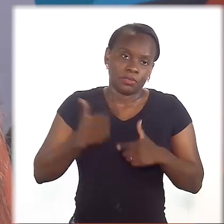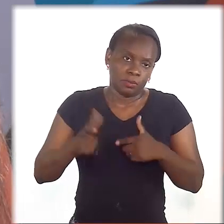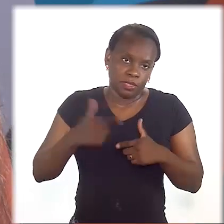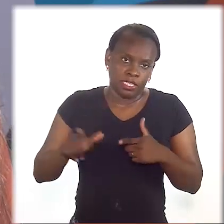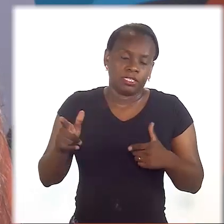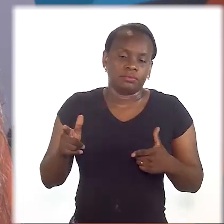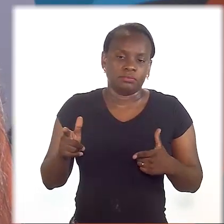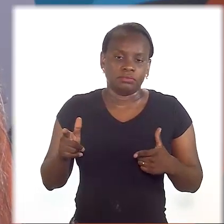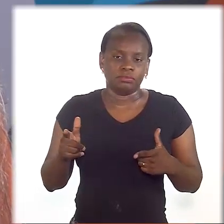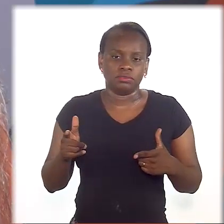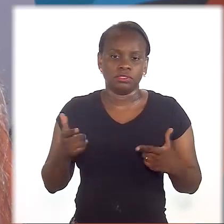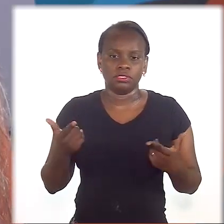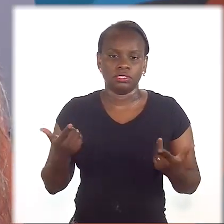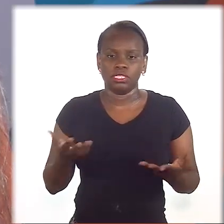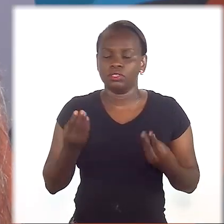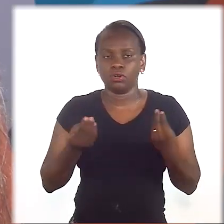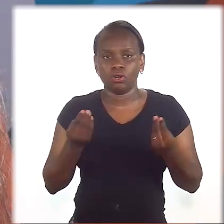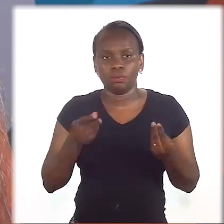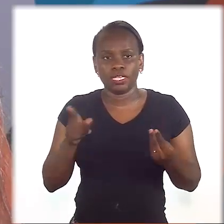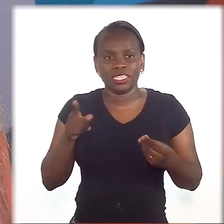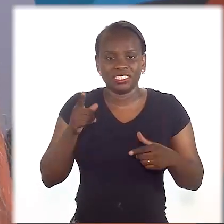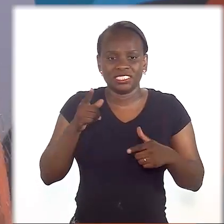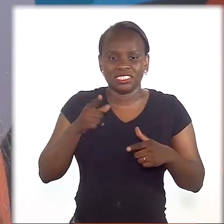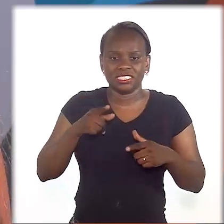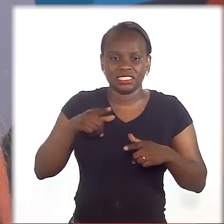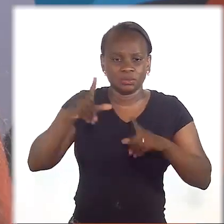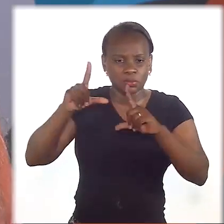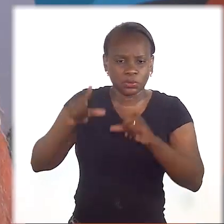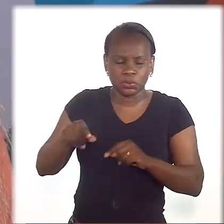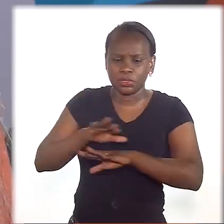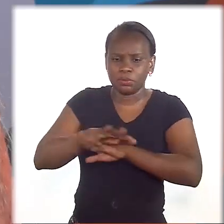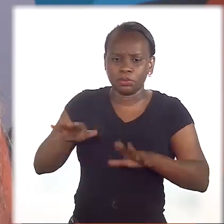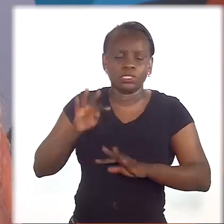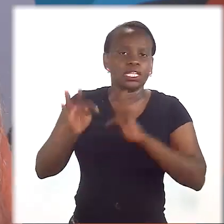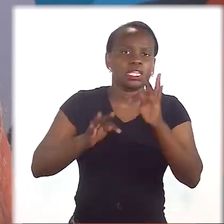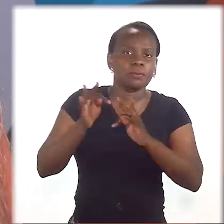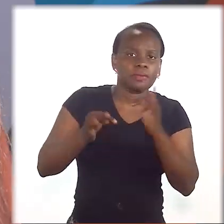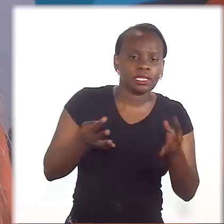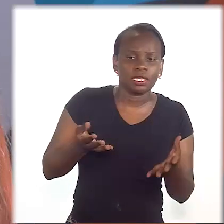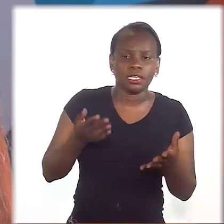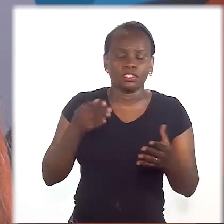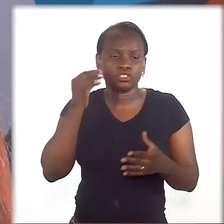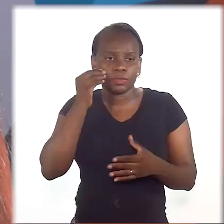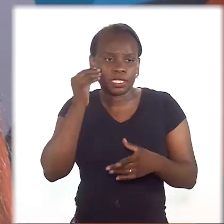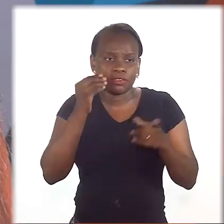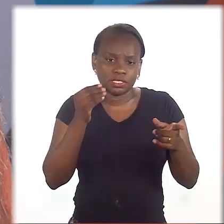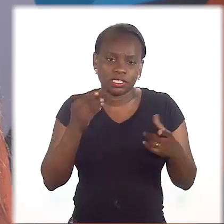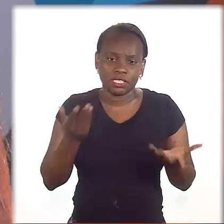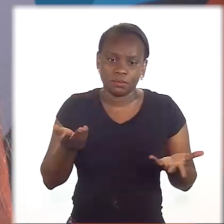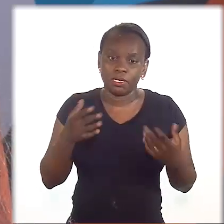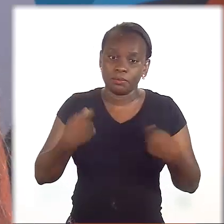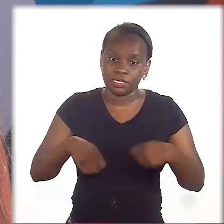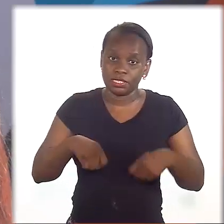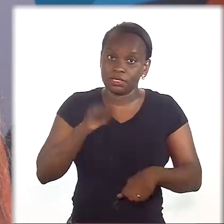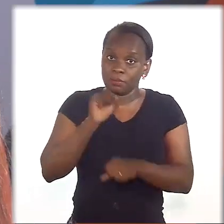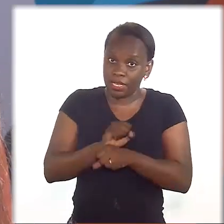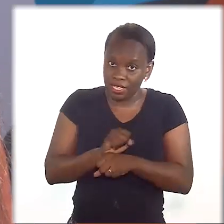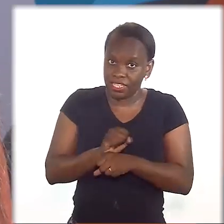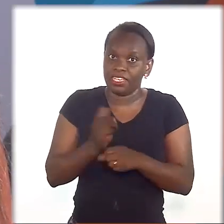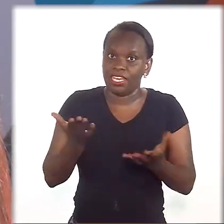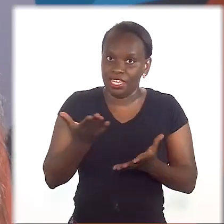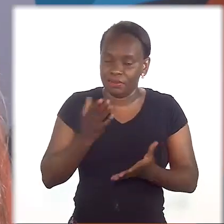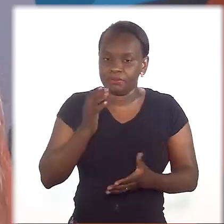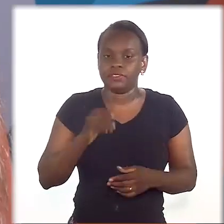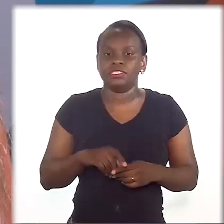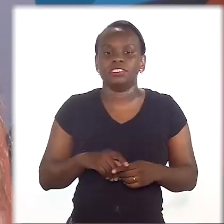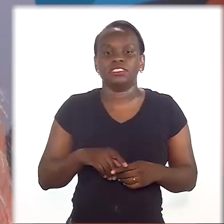tipo de problema teriam condição de sair disso através de tratamentos, através da sua experiência. Mas a gente vai precisar fazer um